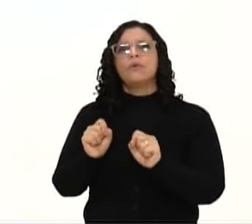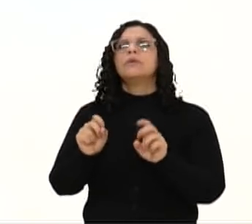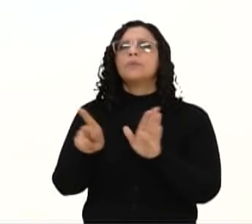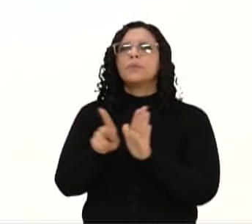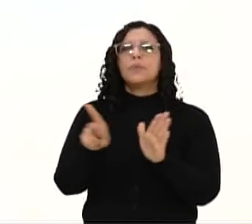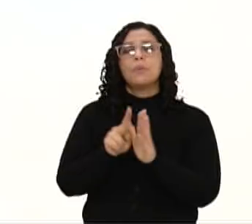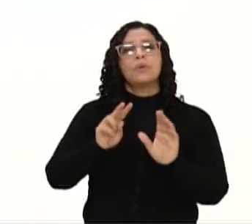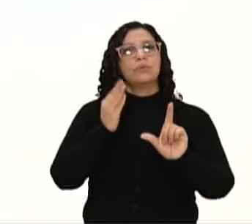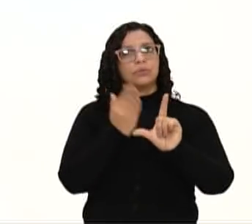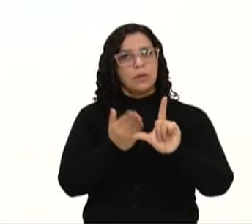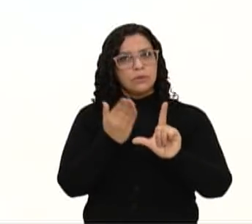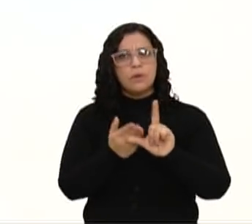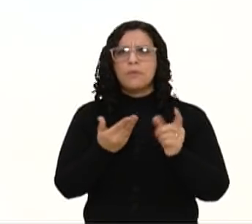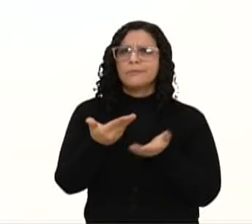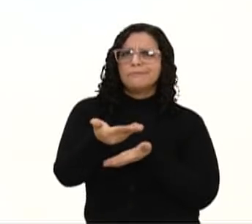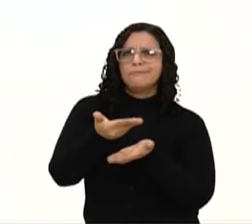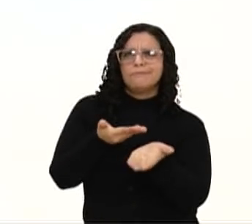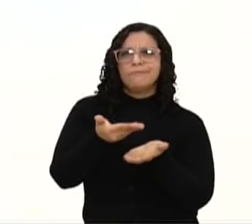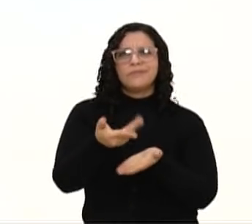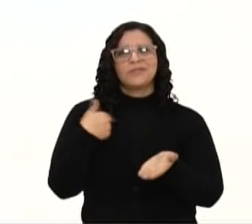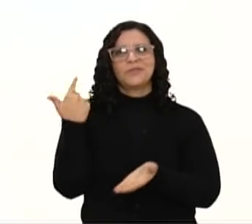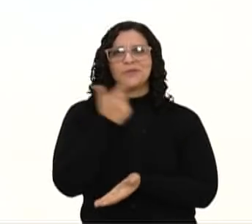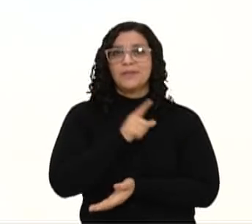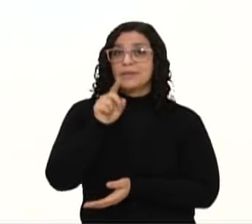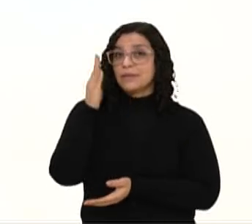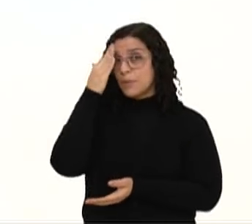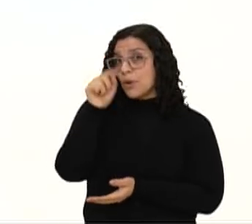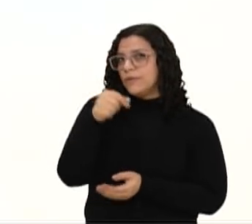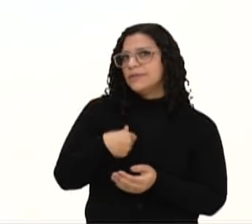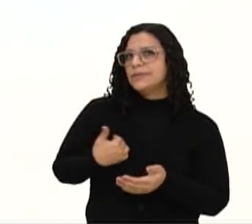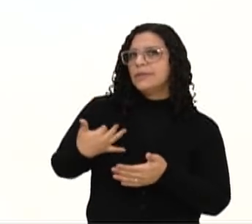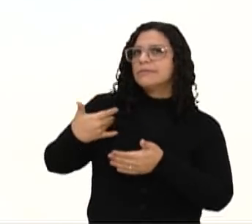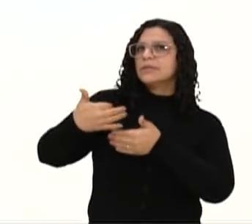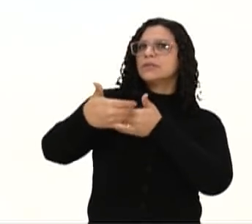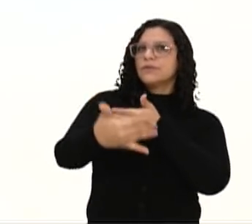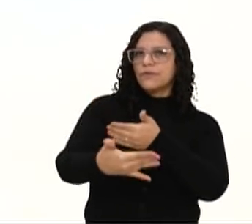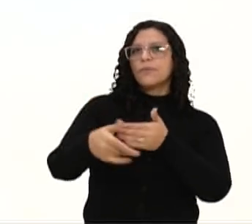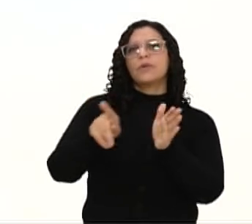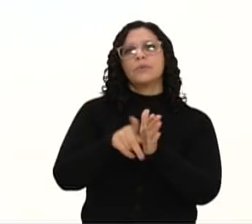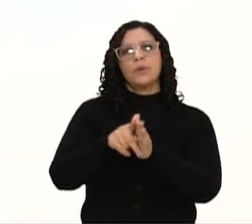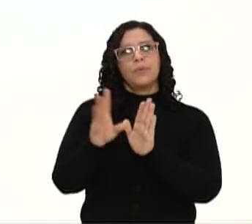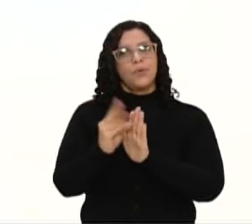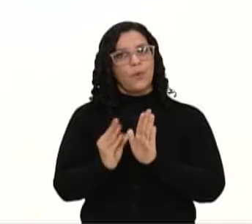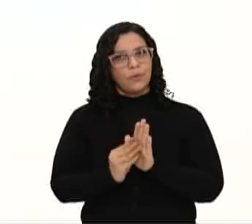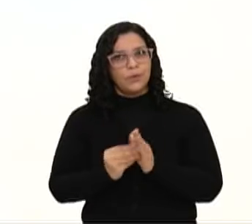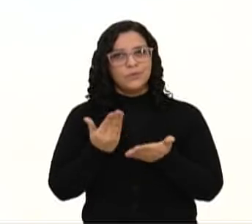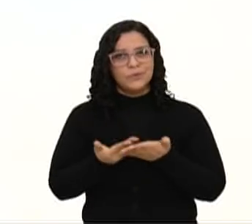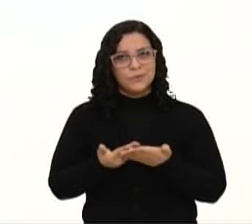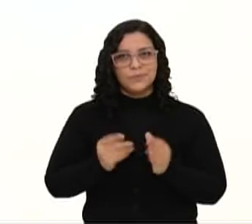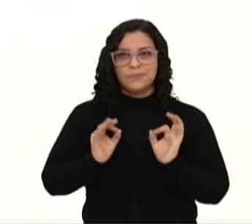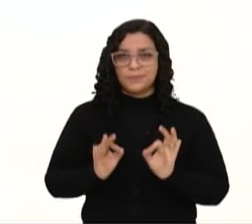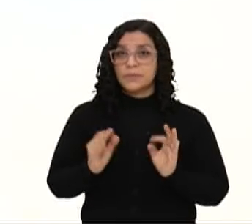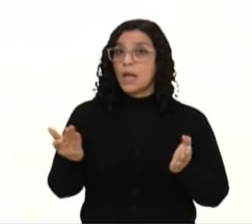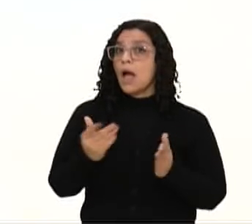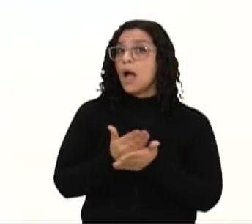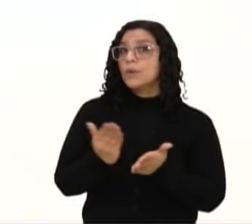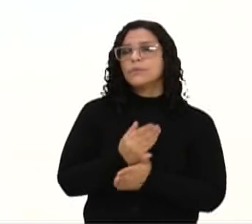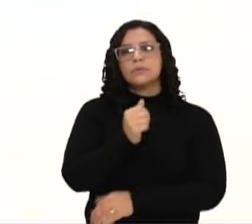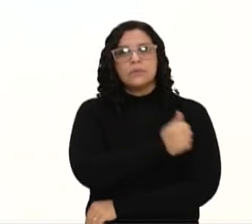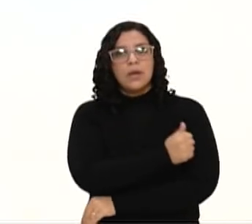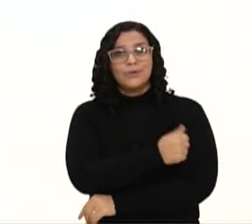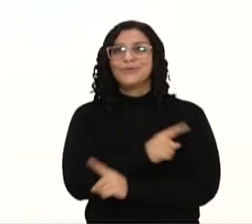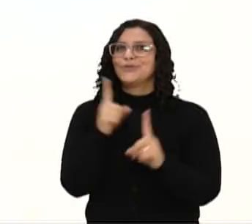aplicativo também, e assim a gente vai sabendo como que você está indo aí no teu rendimento, nos teus estudos. Aqueles alunos que estão